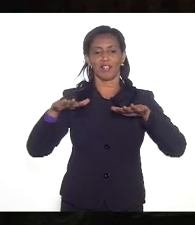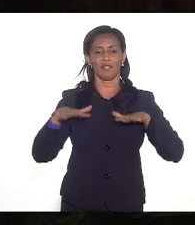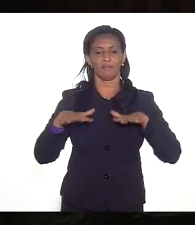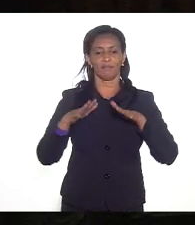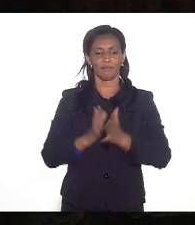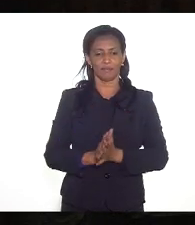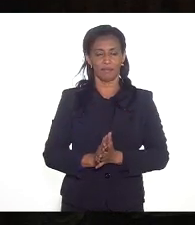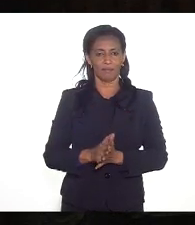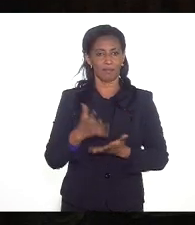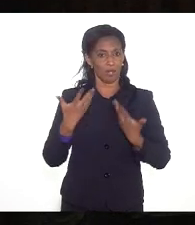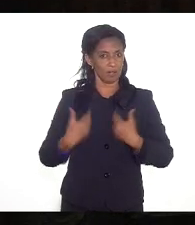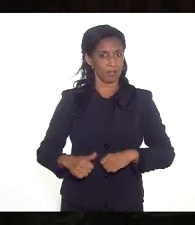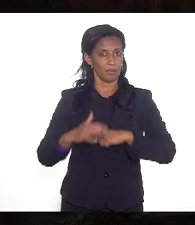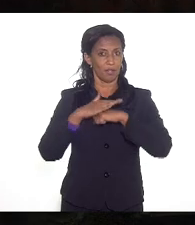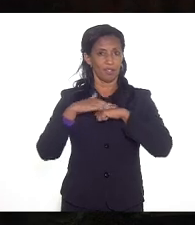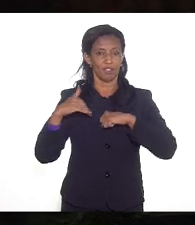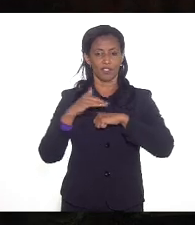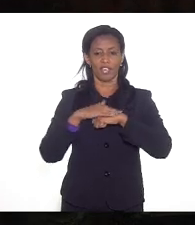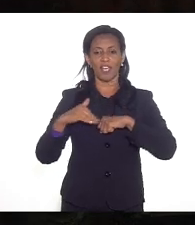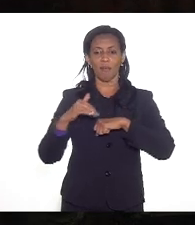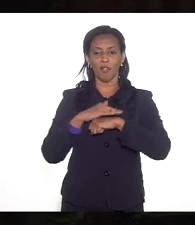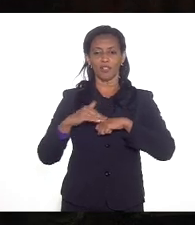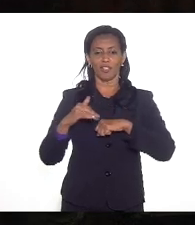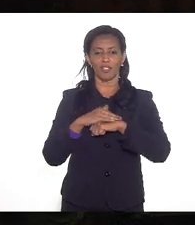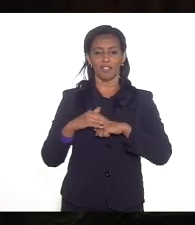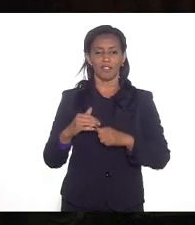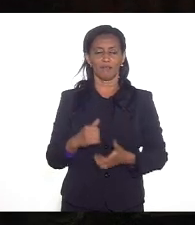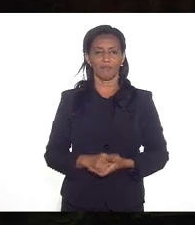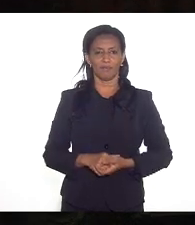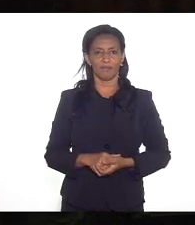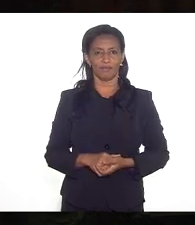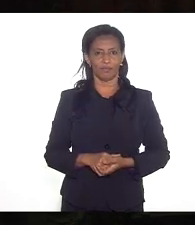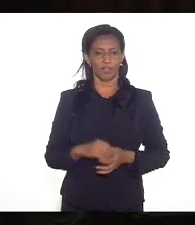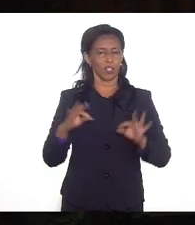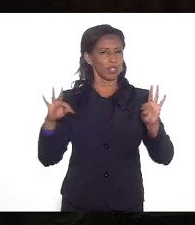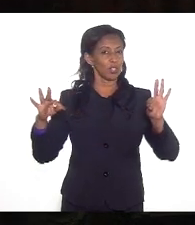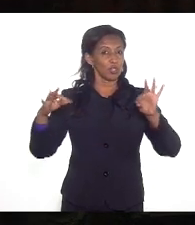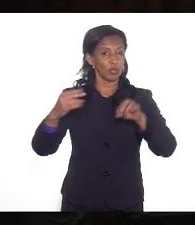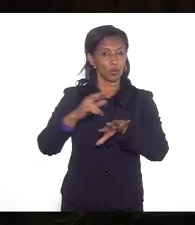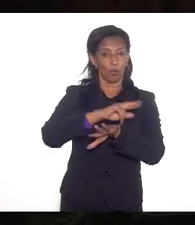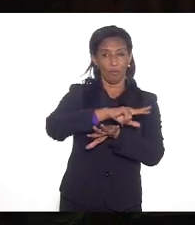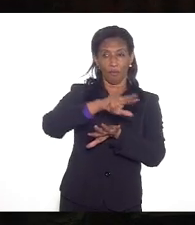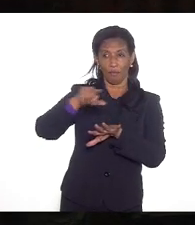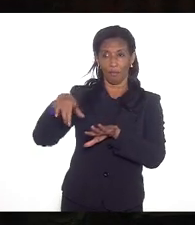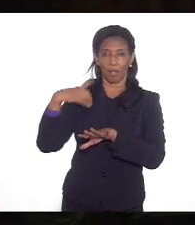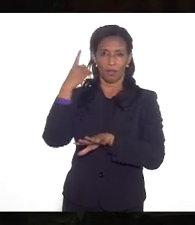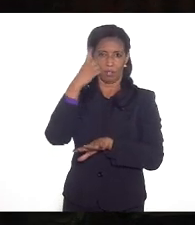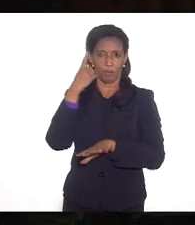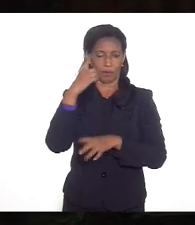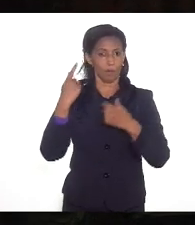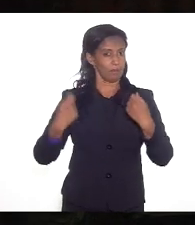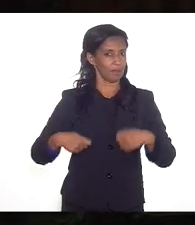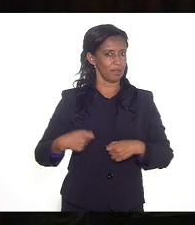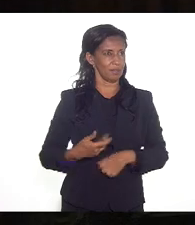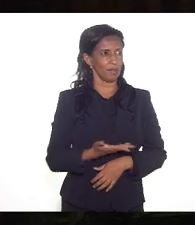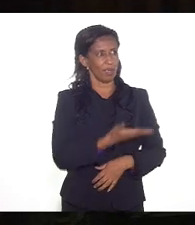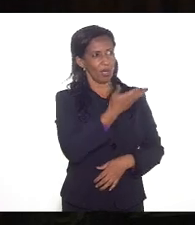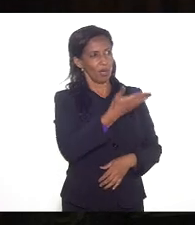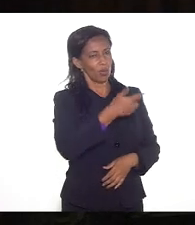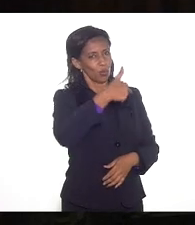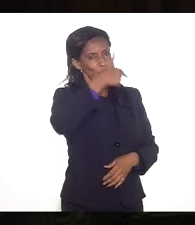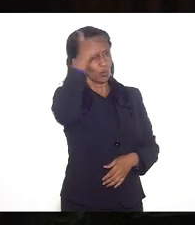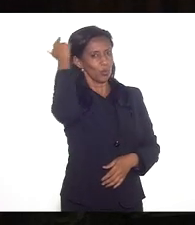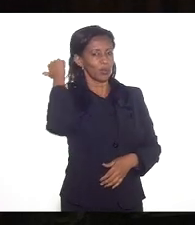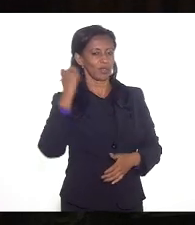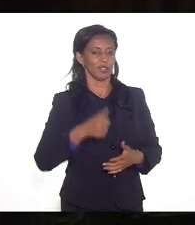recebi o carinho e apoio em vários deputados mas eu preciso destacar o deputado